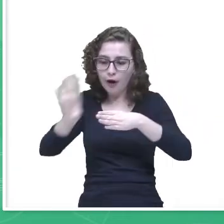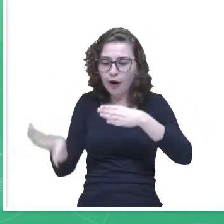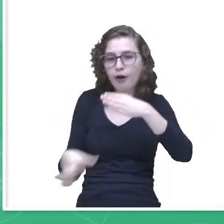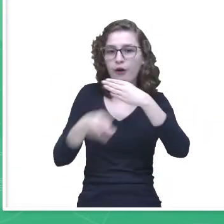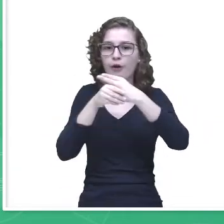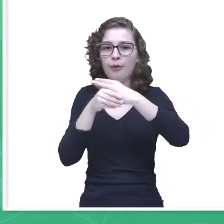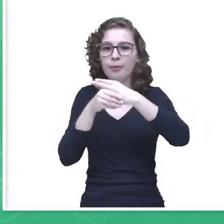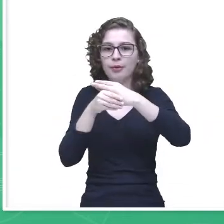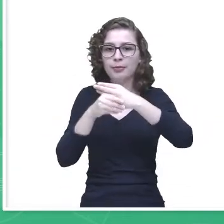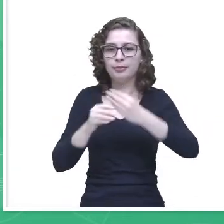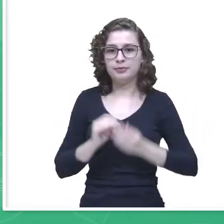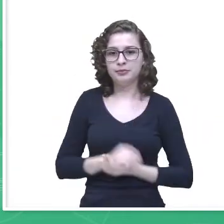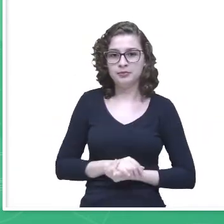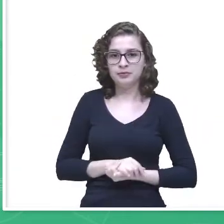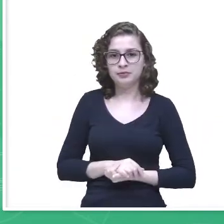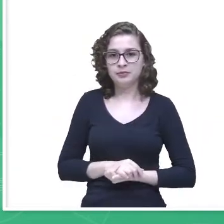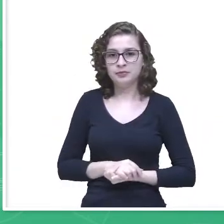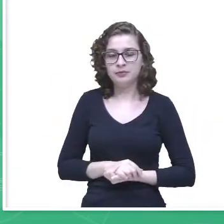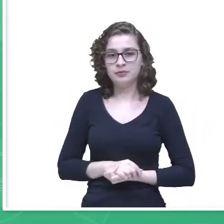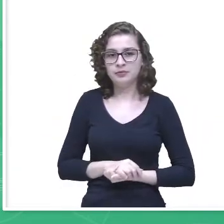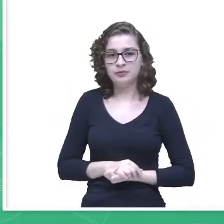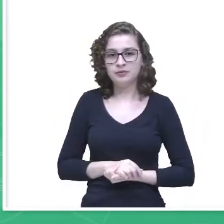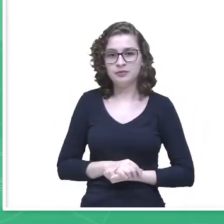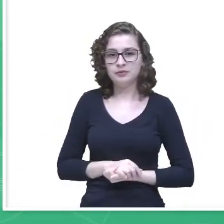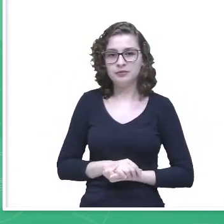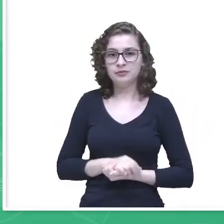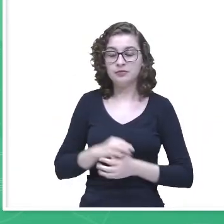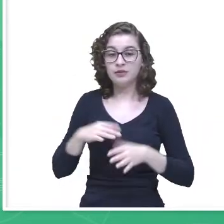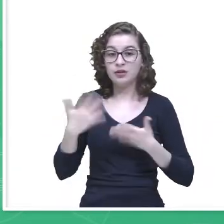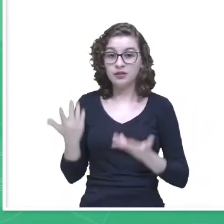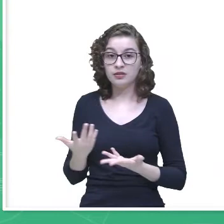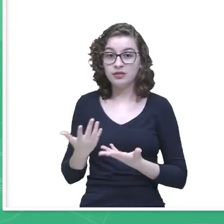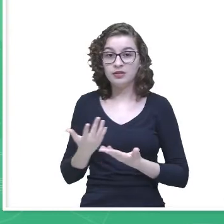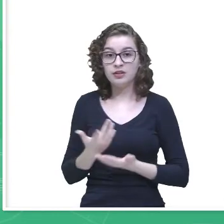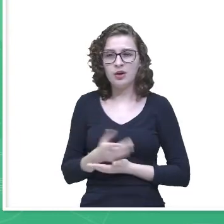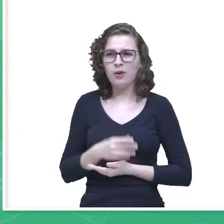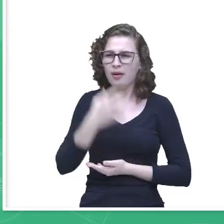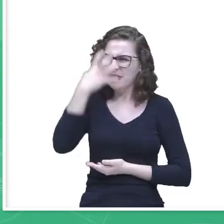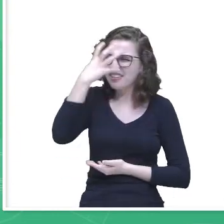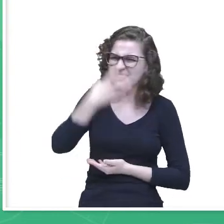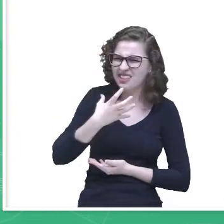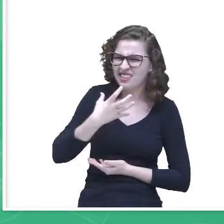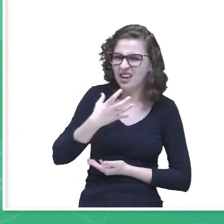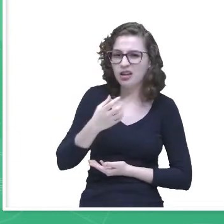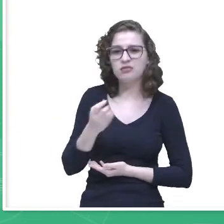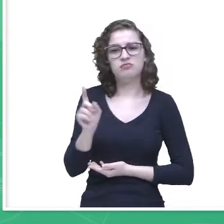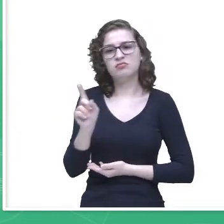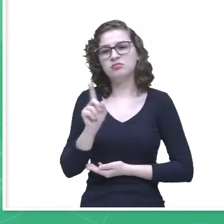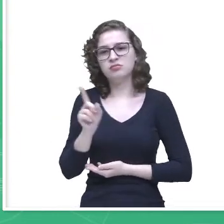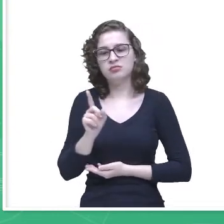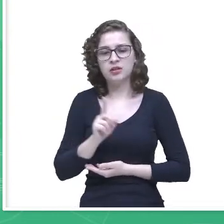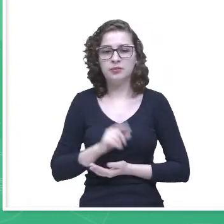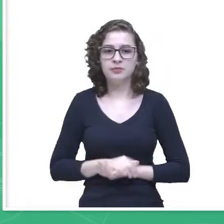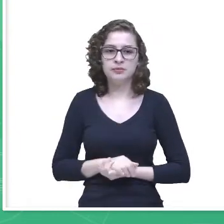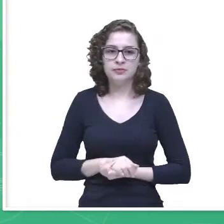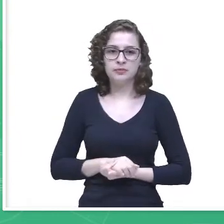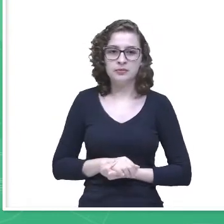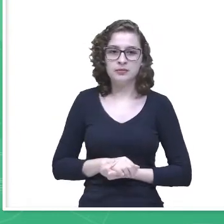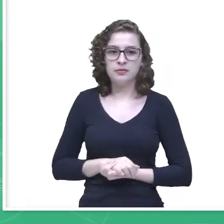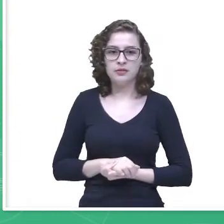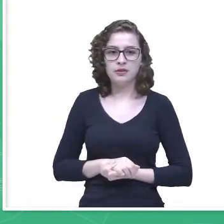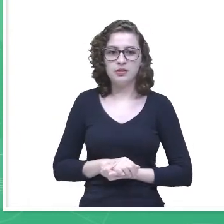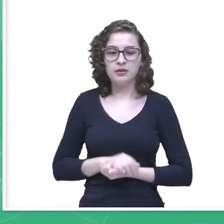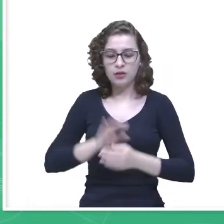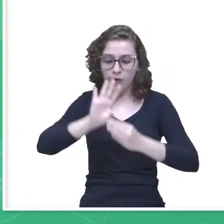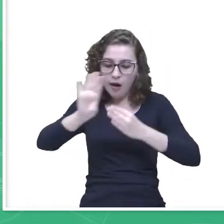nesse cromossomo. Então, ele normalmente tem consequências menos graves do que as deleções, tá, gente? Então, o